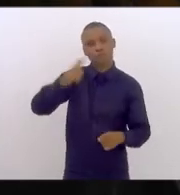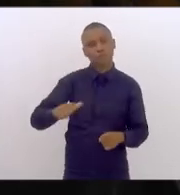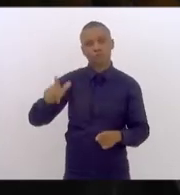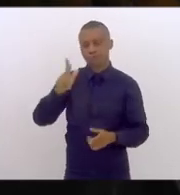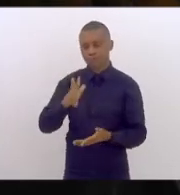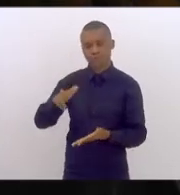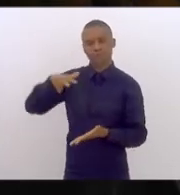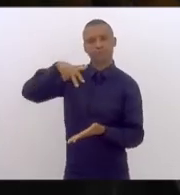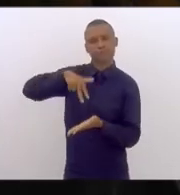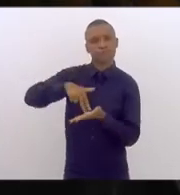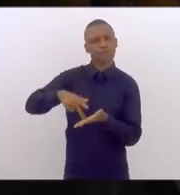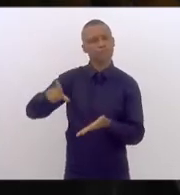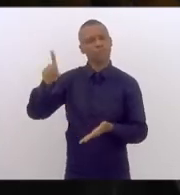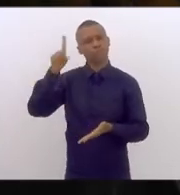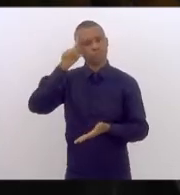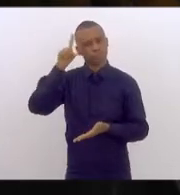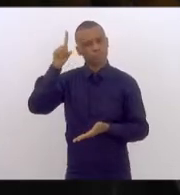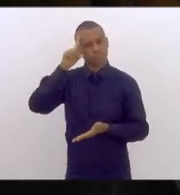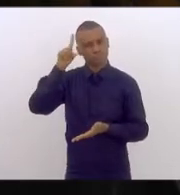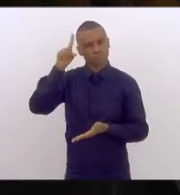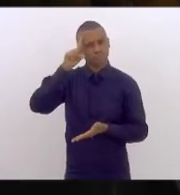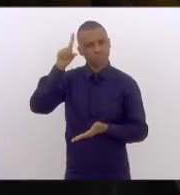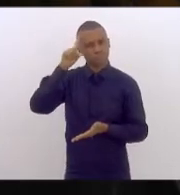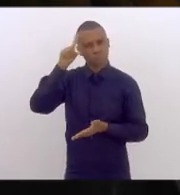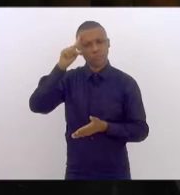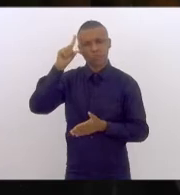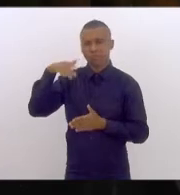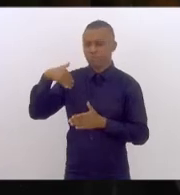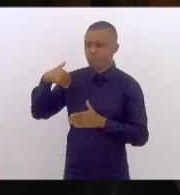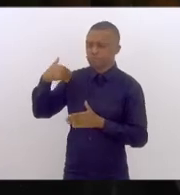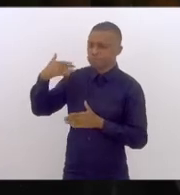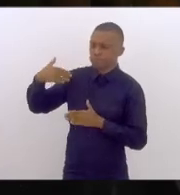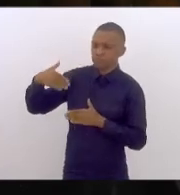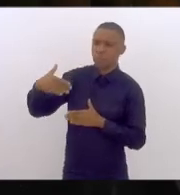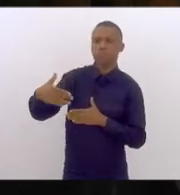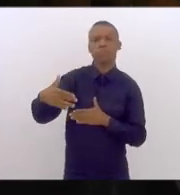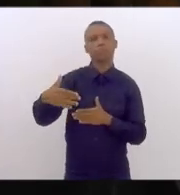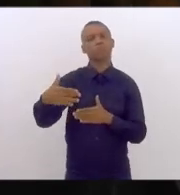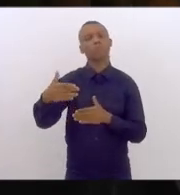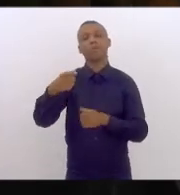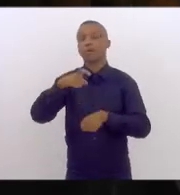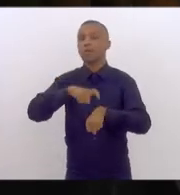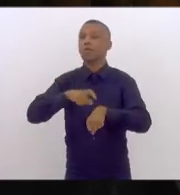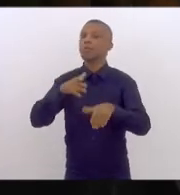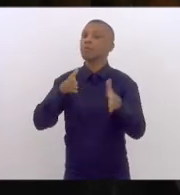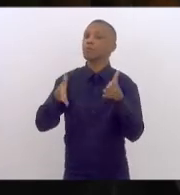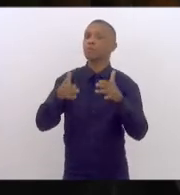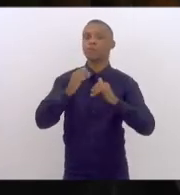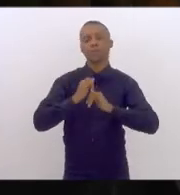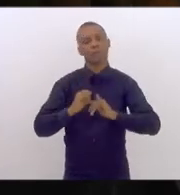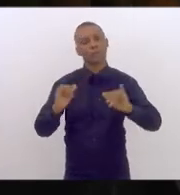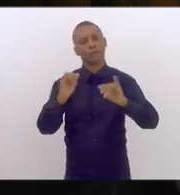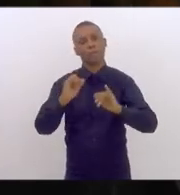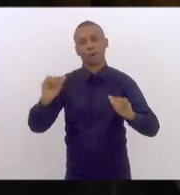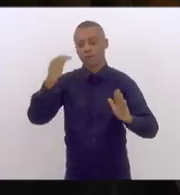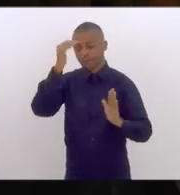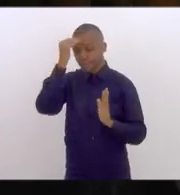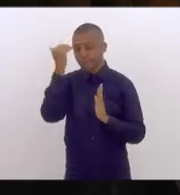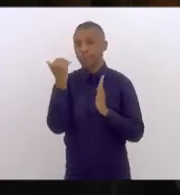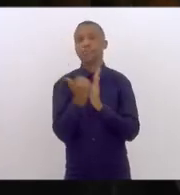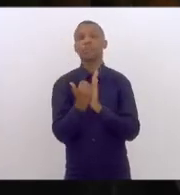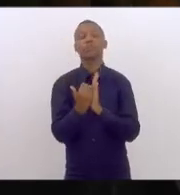todos os dias ao longo da campanha cumprindo o meu dever